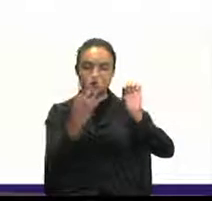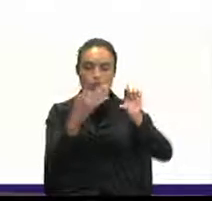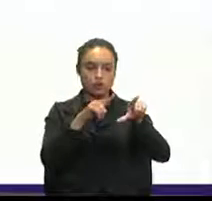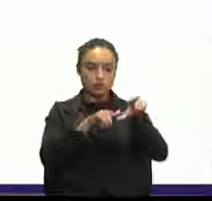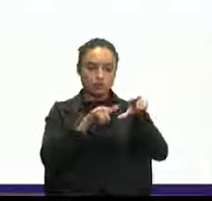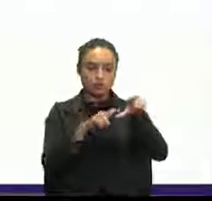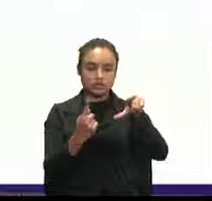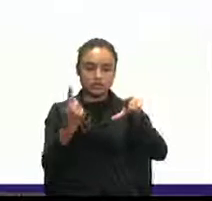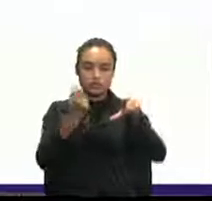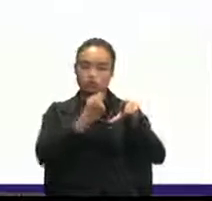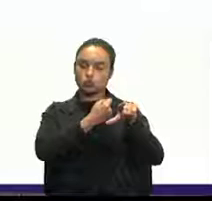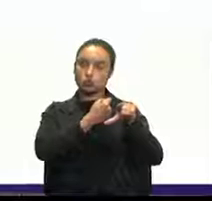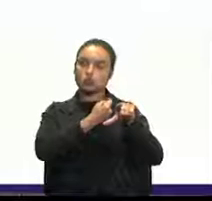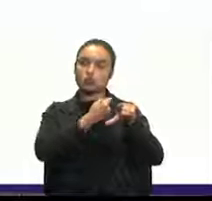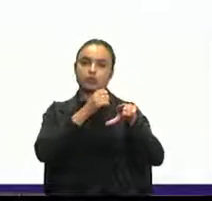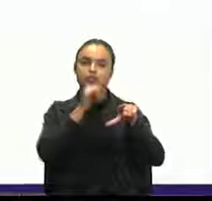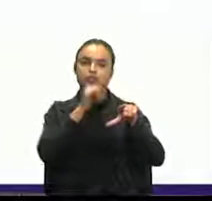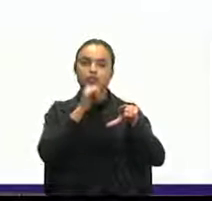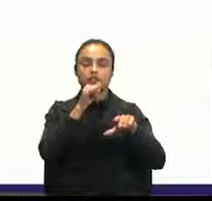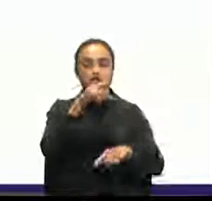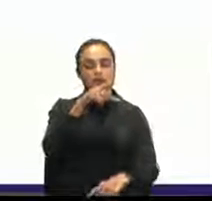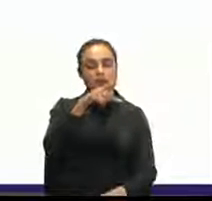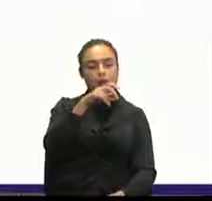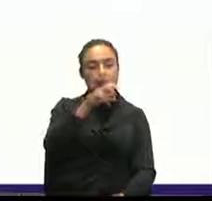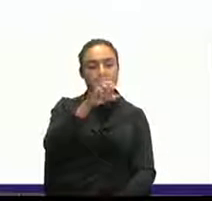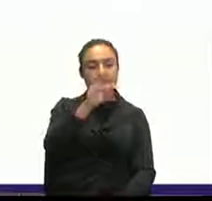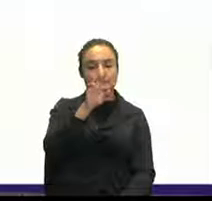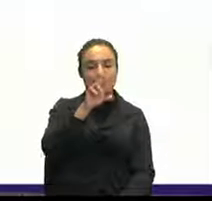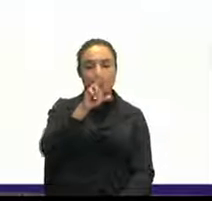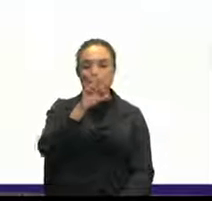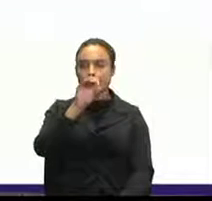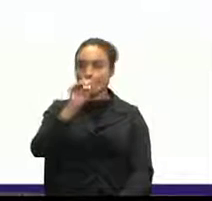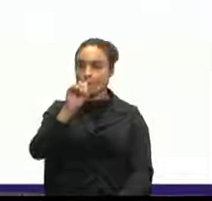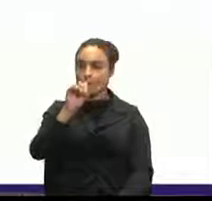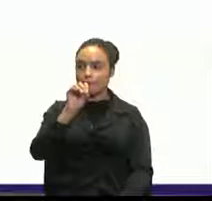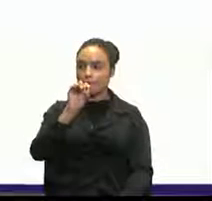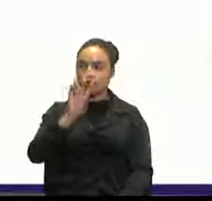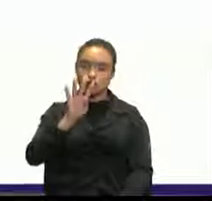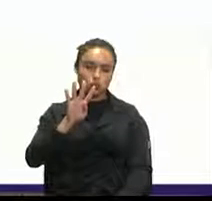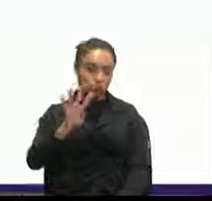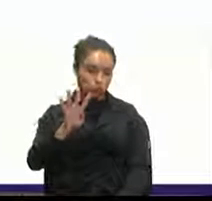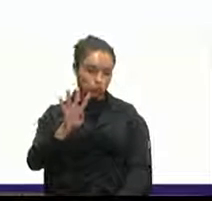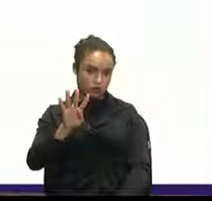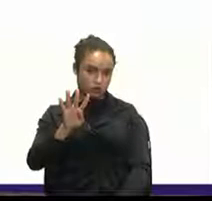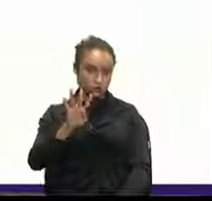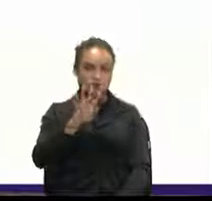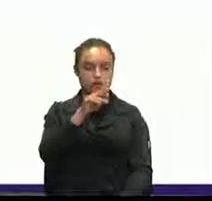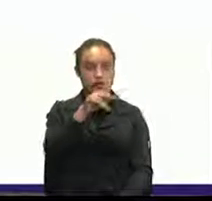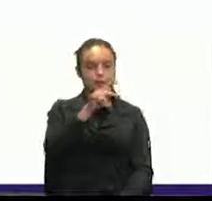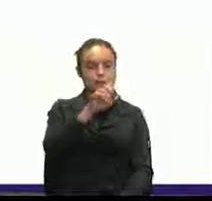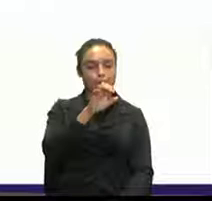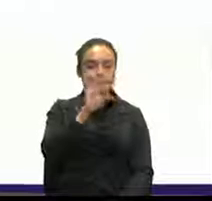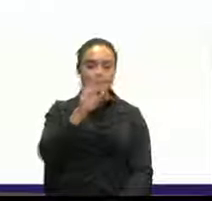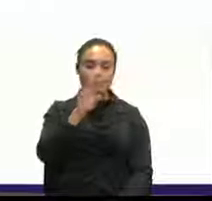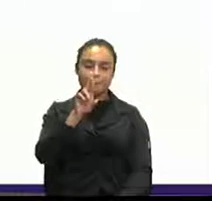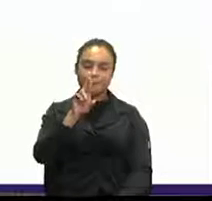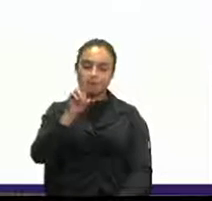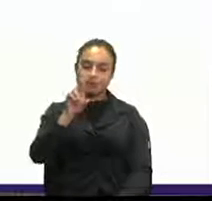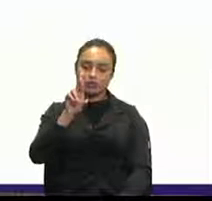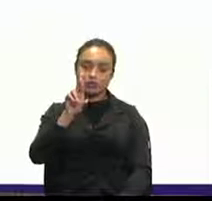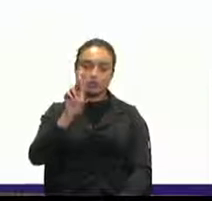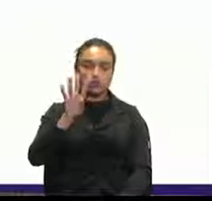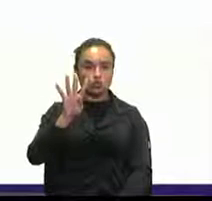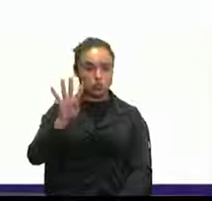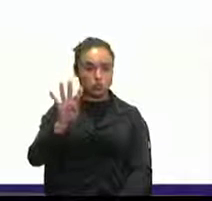por exemplo eu posso ter a pedra 4 ou seja a sigla da empresa normalmente são